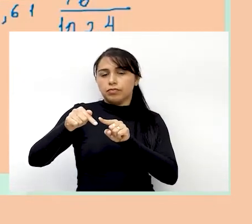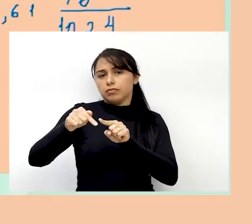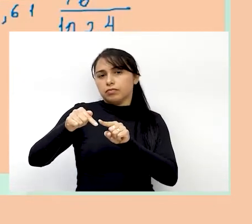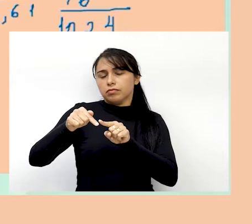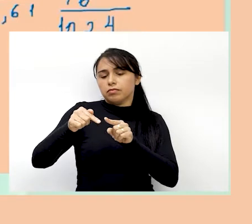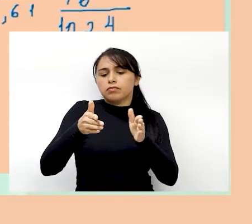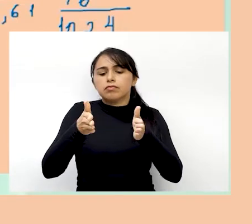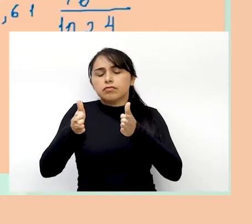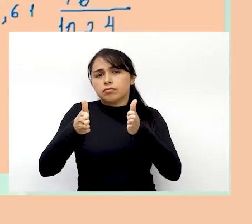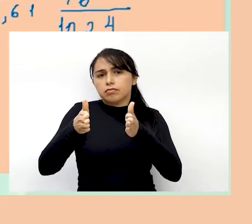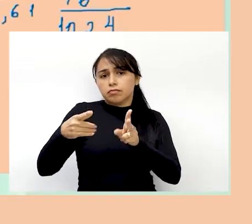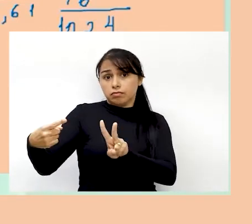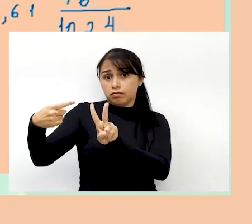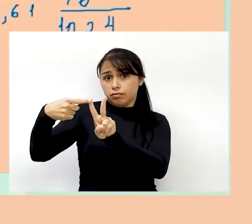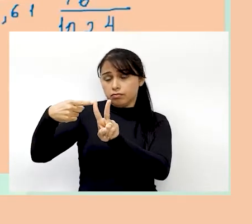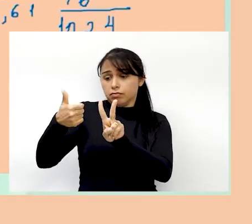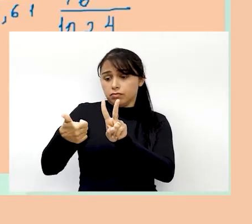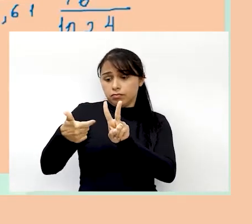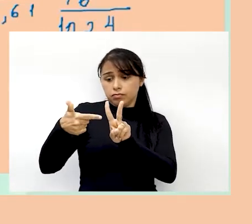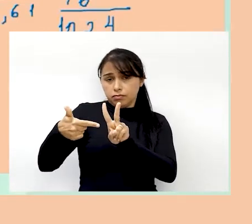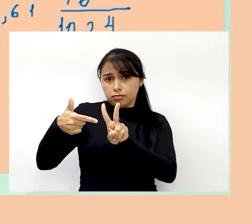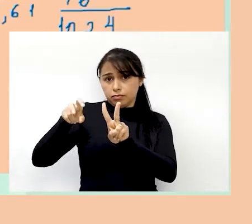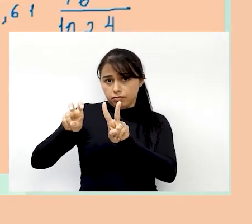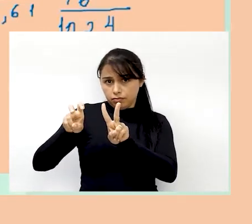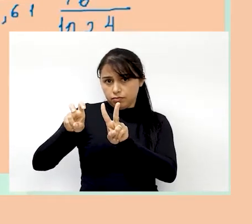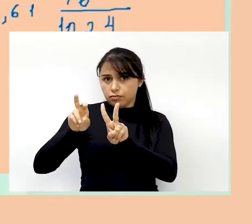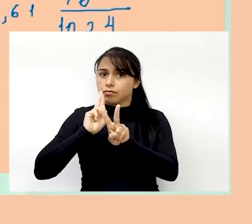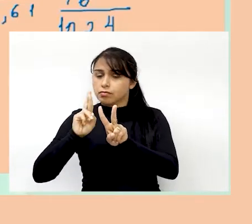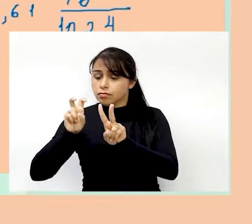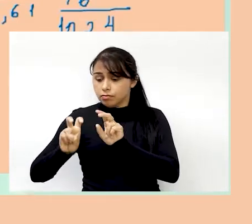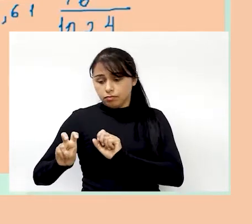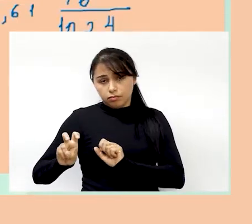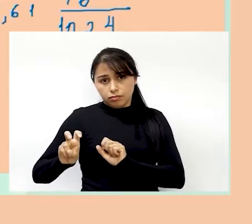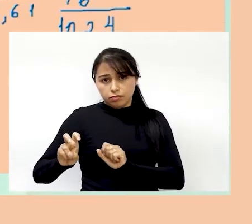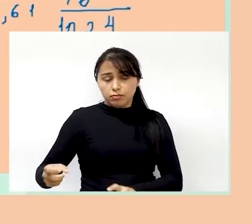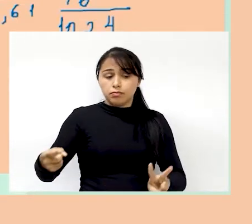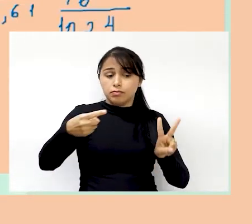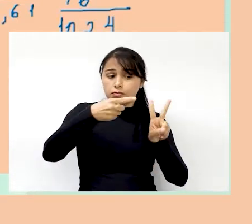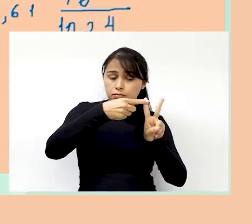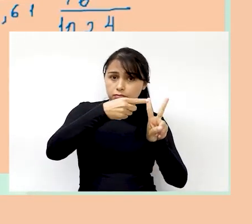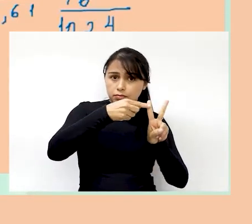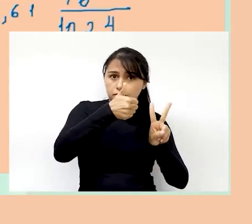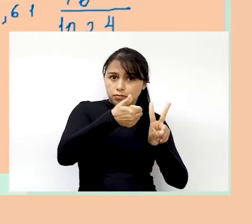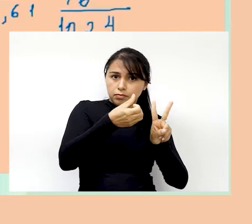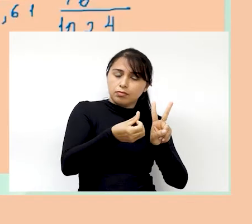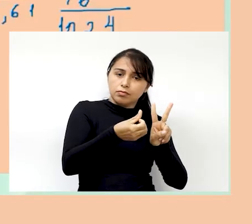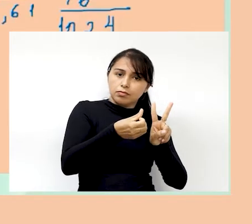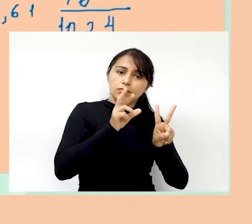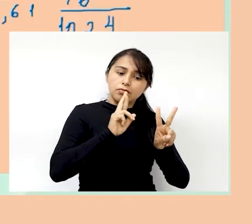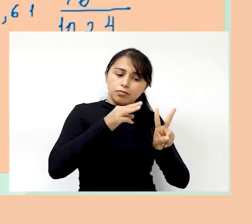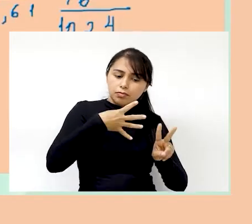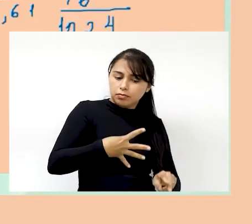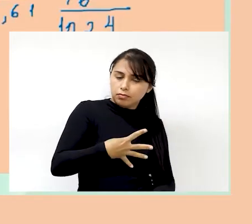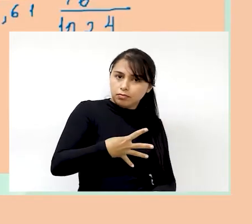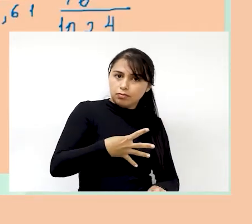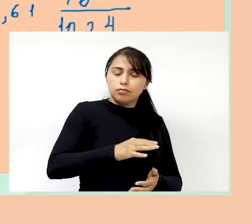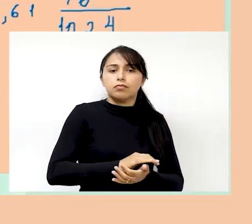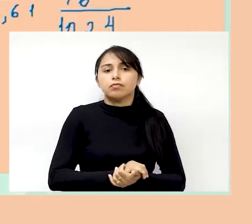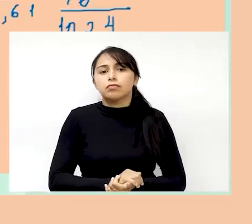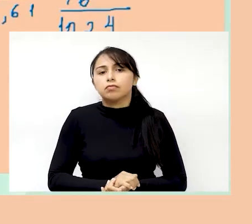de 25, que é 5, né? E entre a raiz de 16, que é